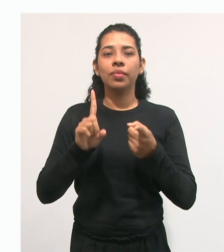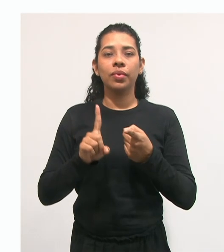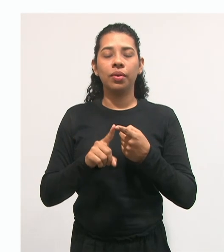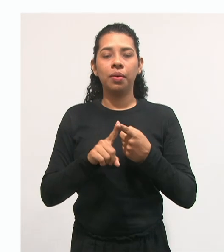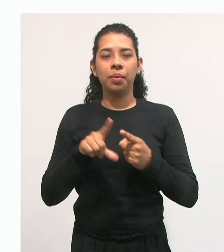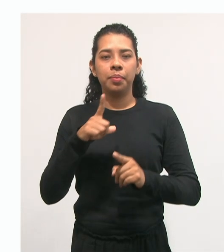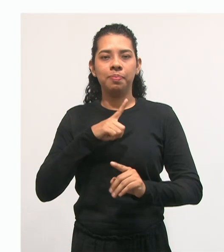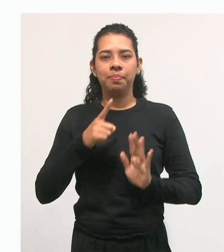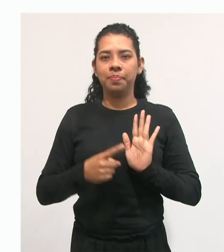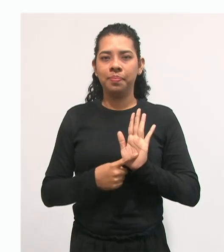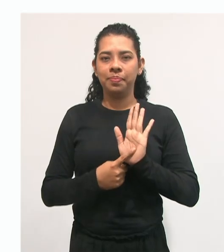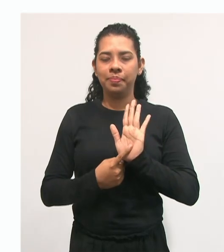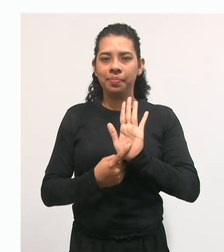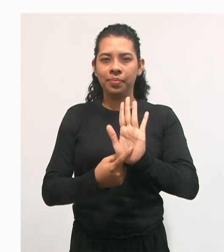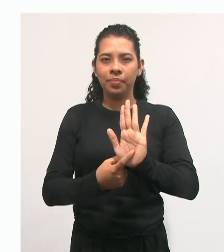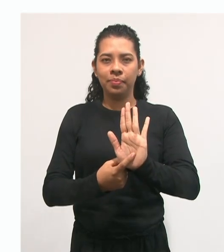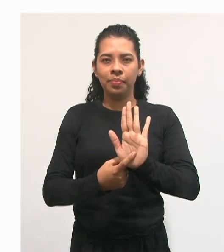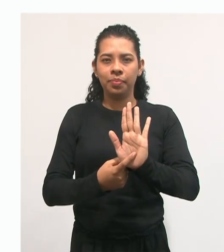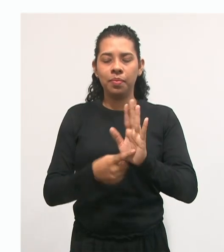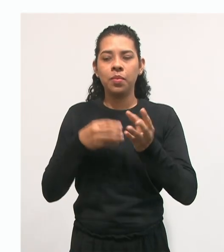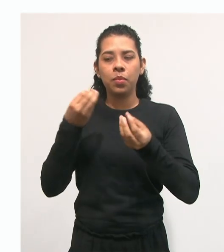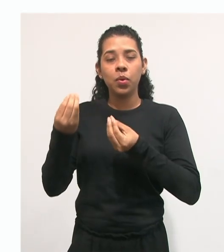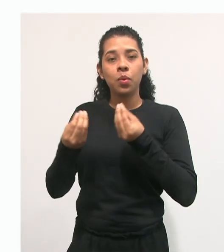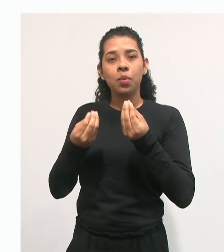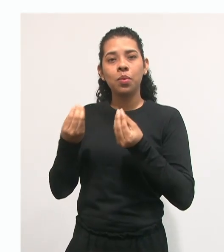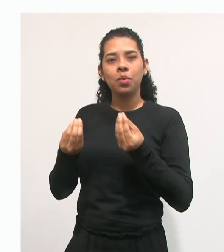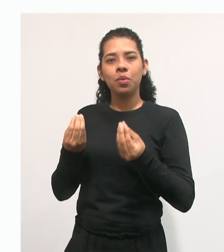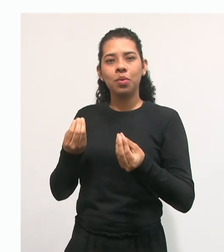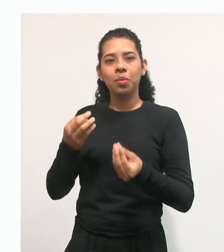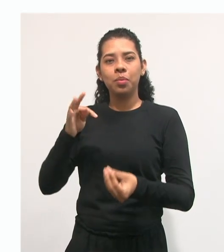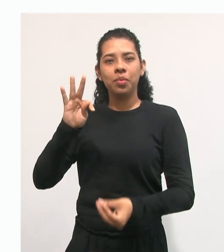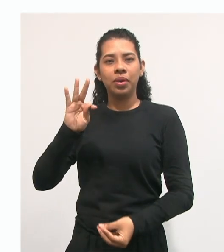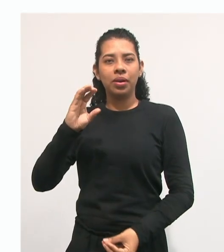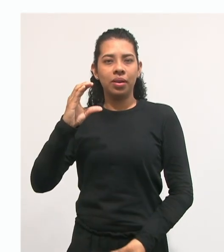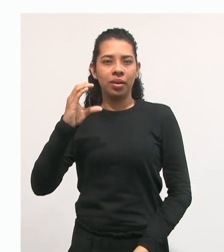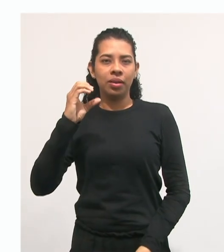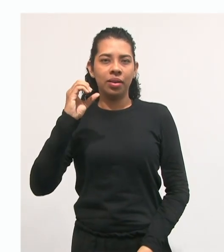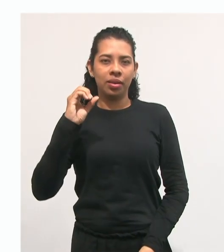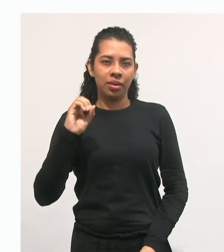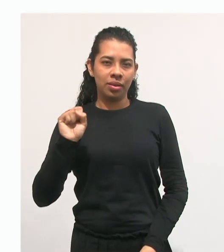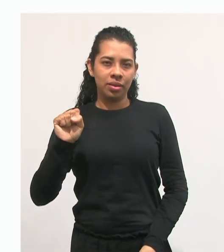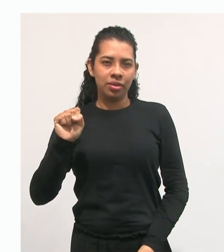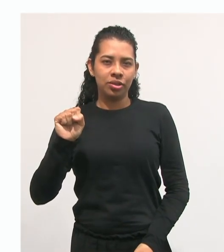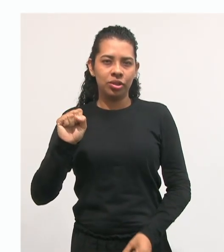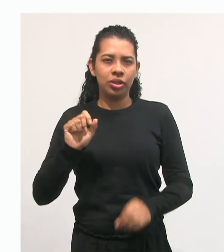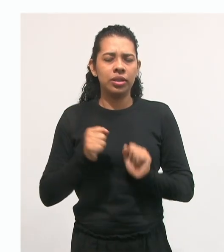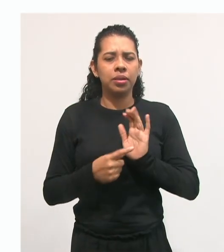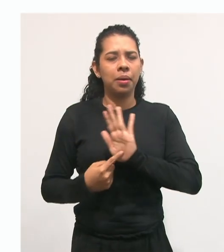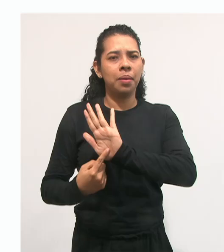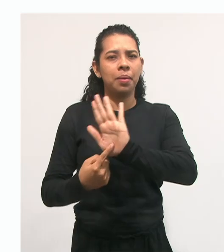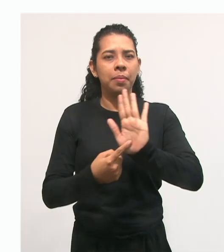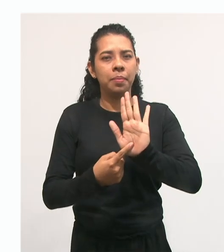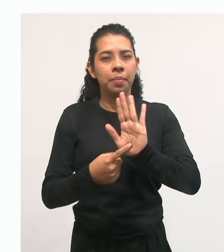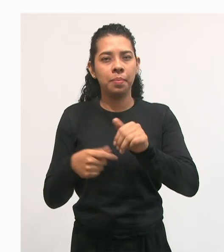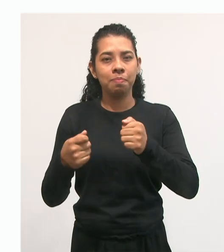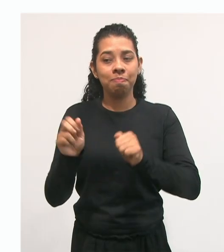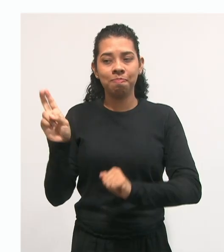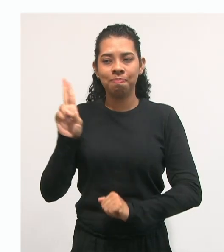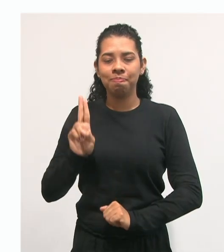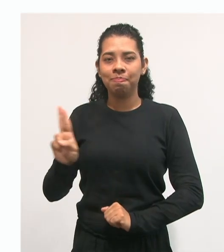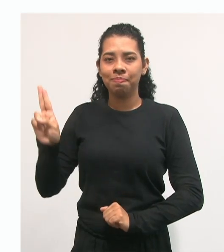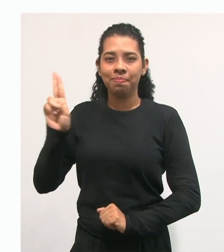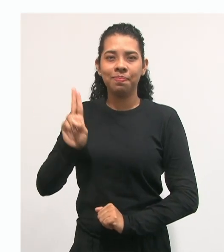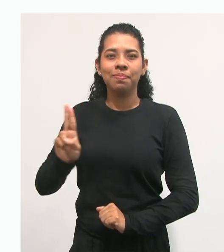seguinte: como é que as TICs, elas participam, né? O uso das TICs, ela precisa ter um papel de quê?